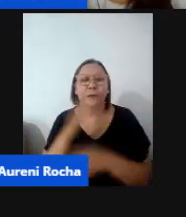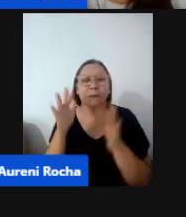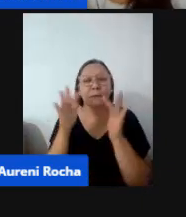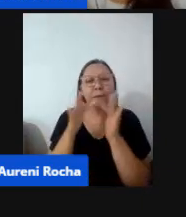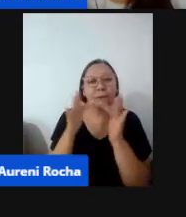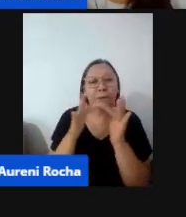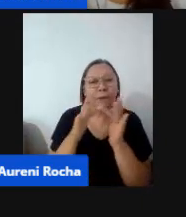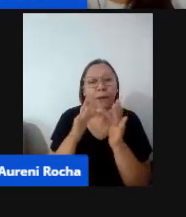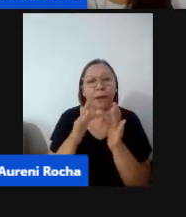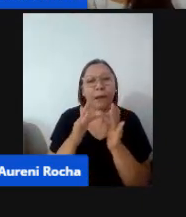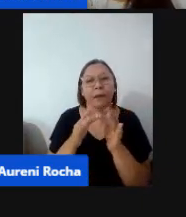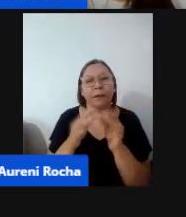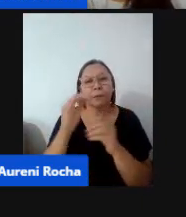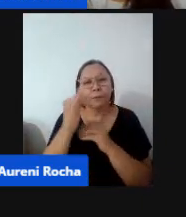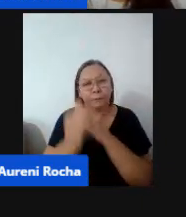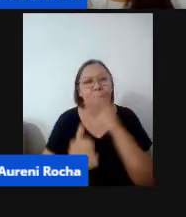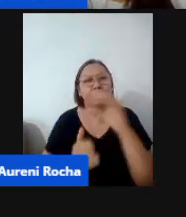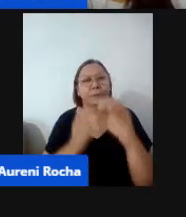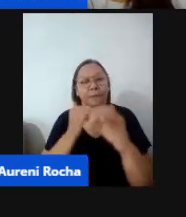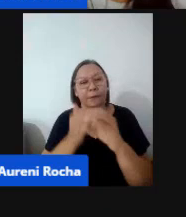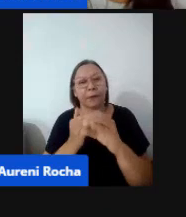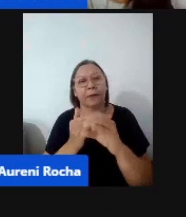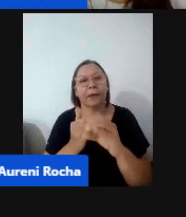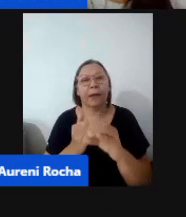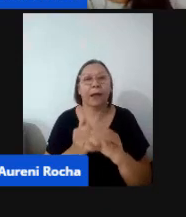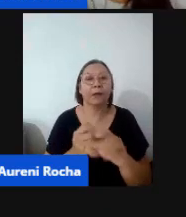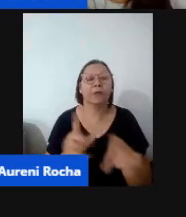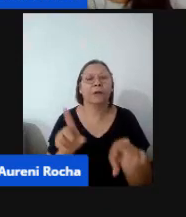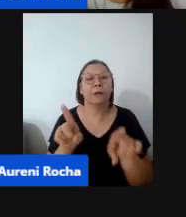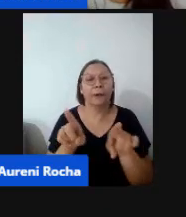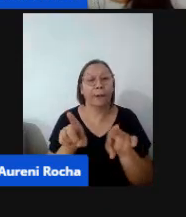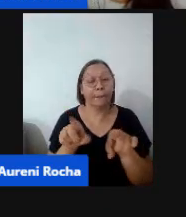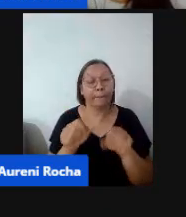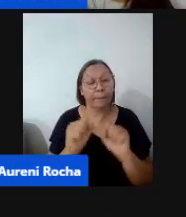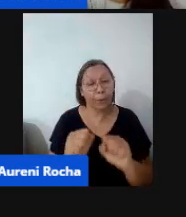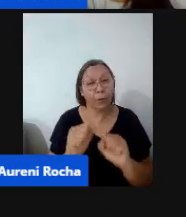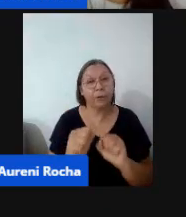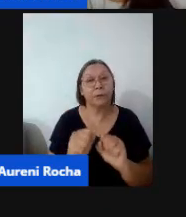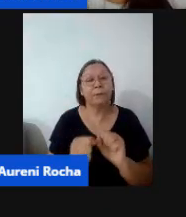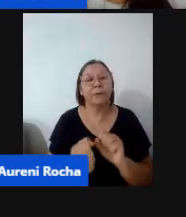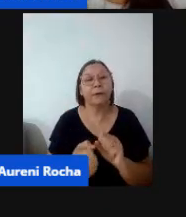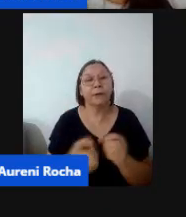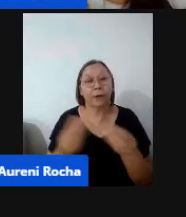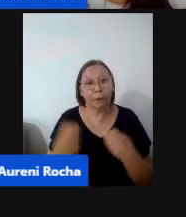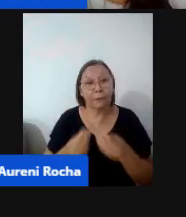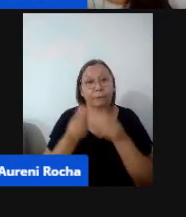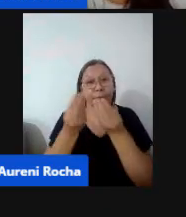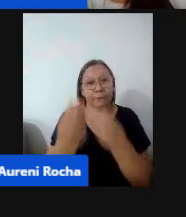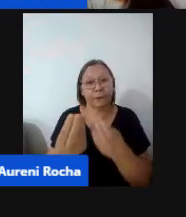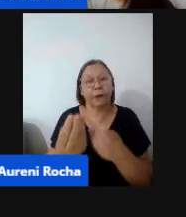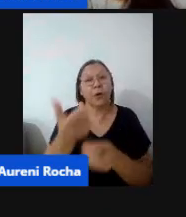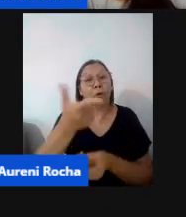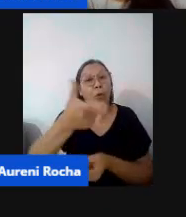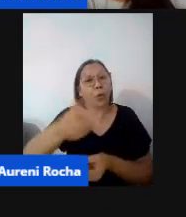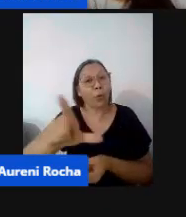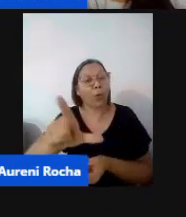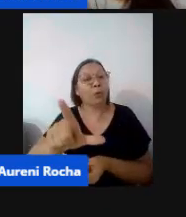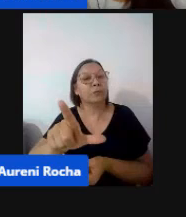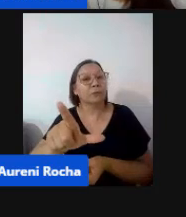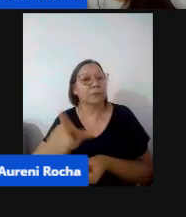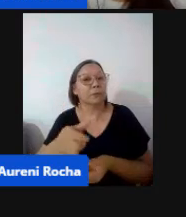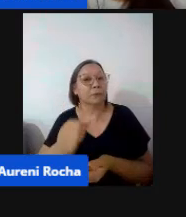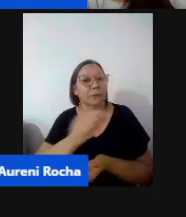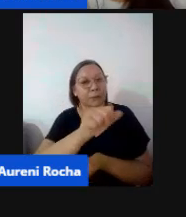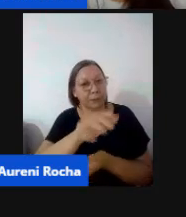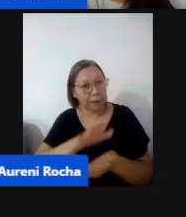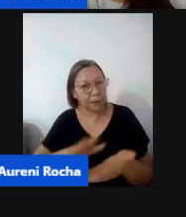dado aula para ele online, você pode trazer outros elementos além da atividade base. No próximo